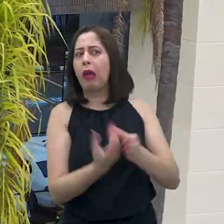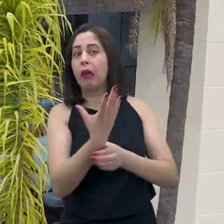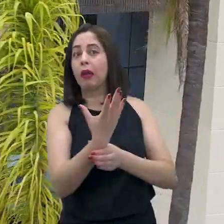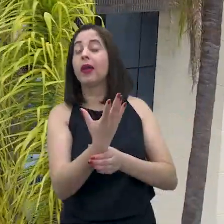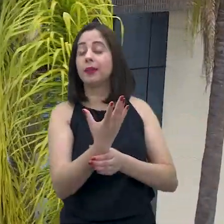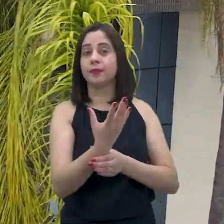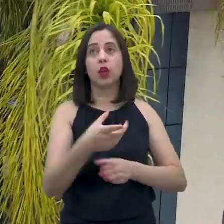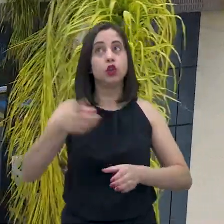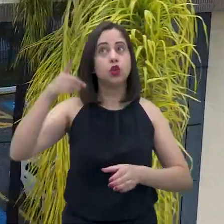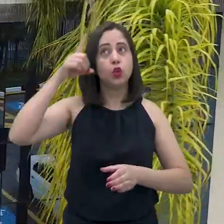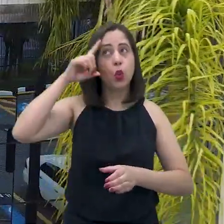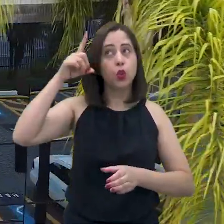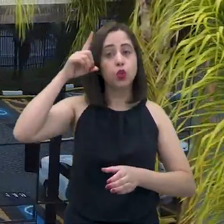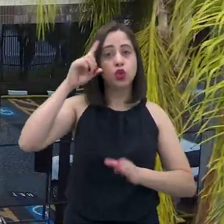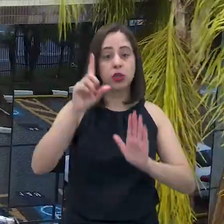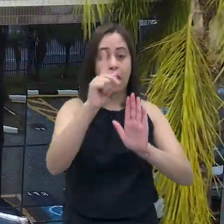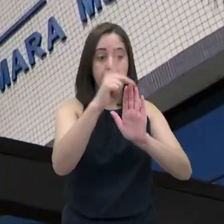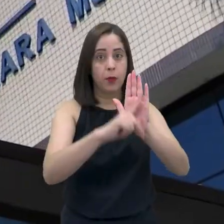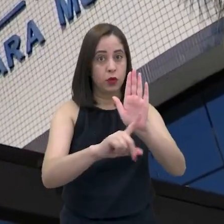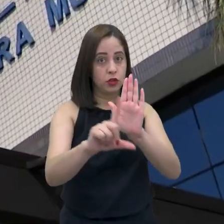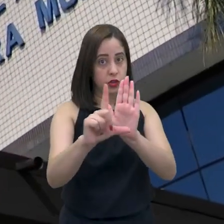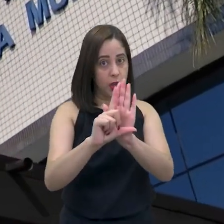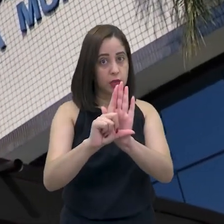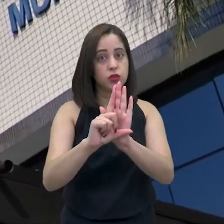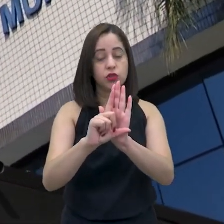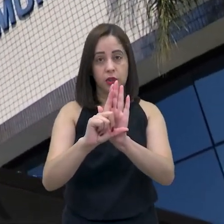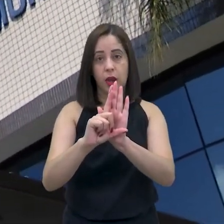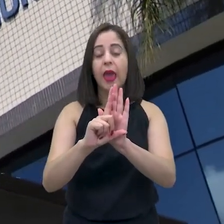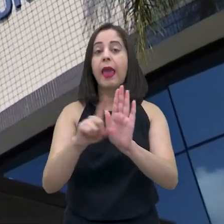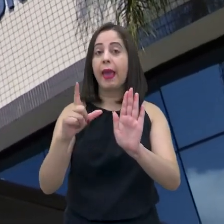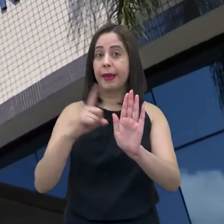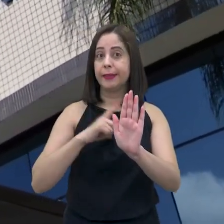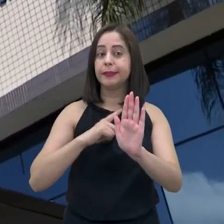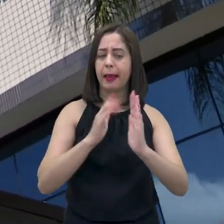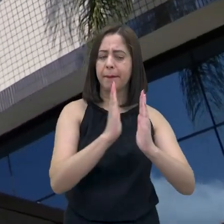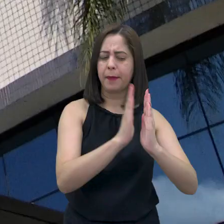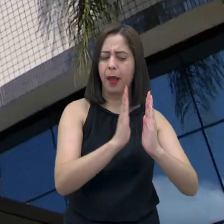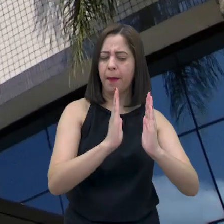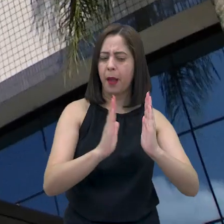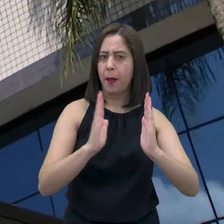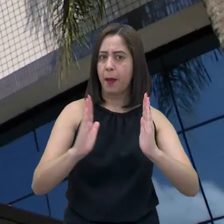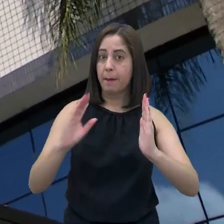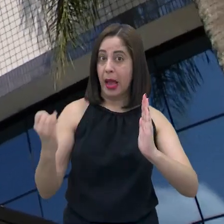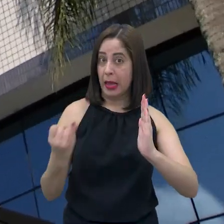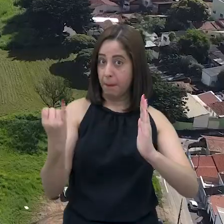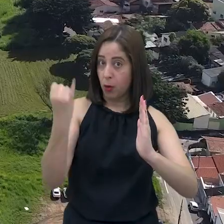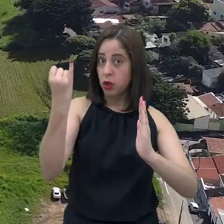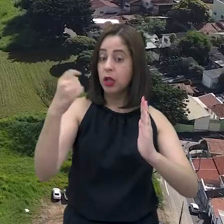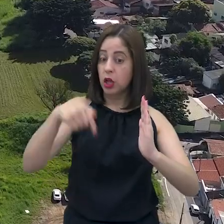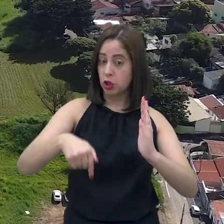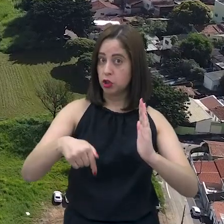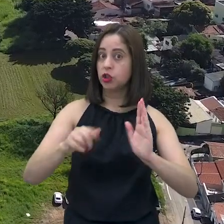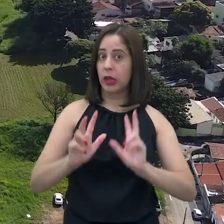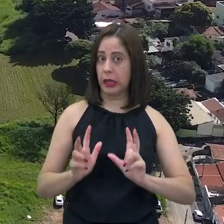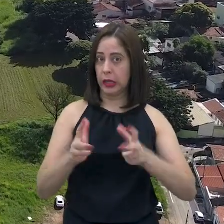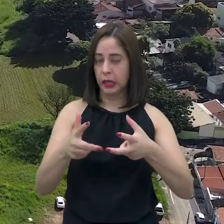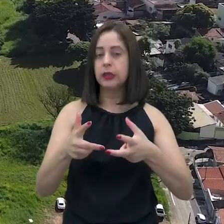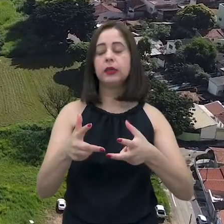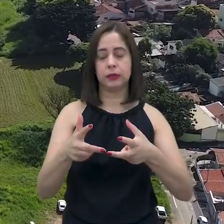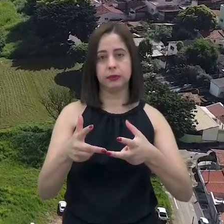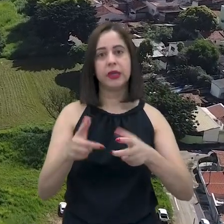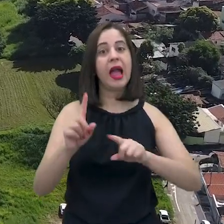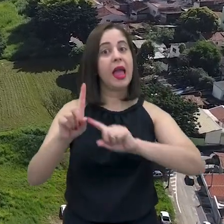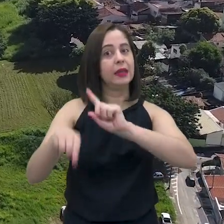Quase todos os dias, projetos de lei passam por processos importantes dentro da Câmara, antes de se tornarem